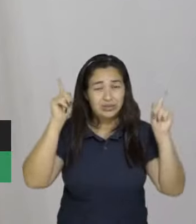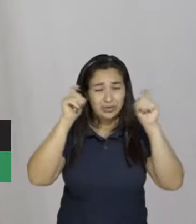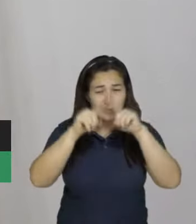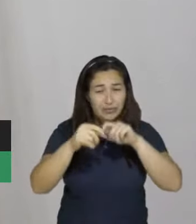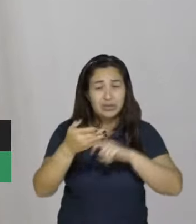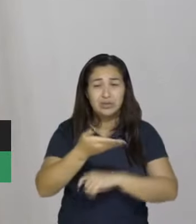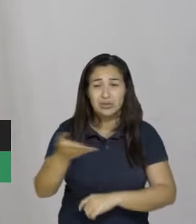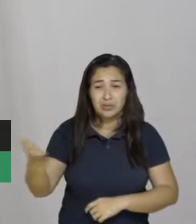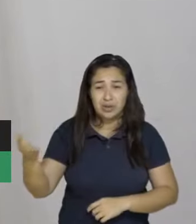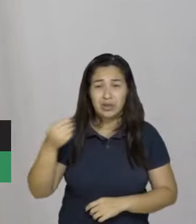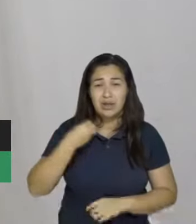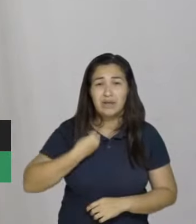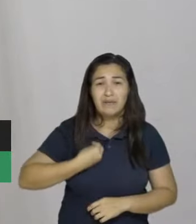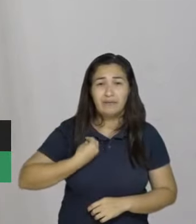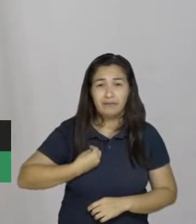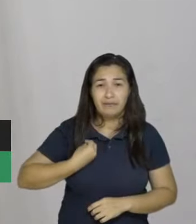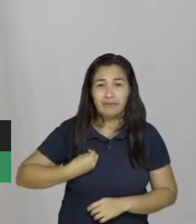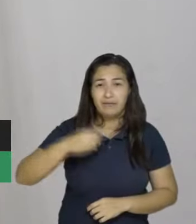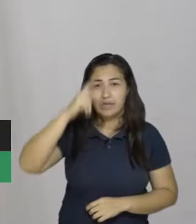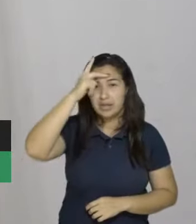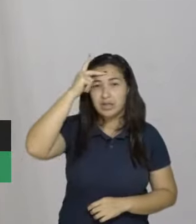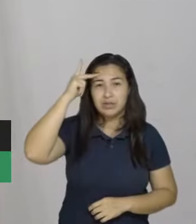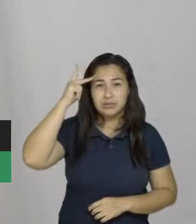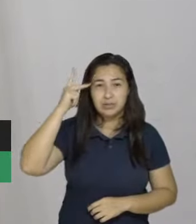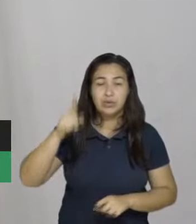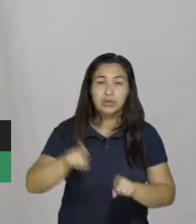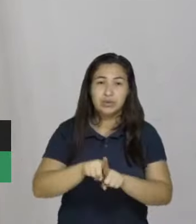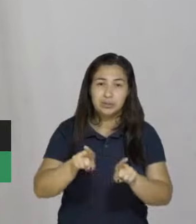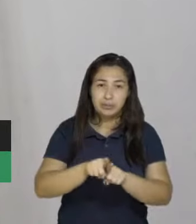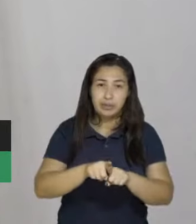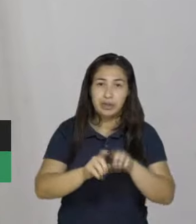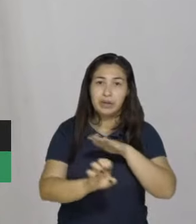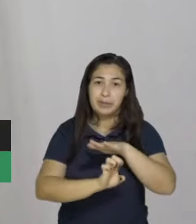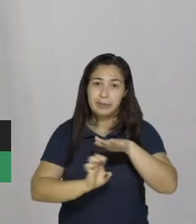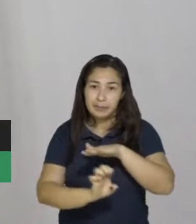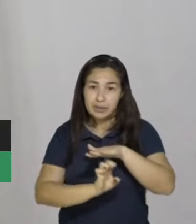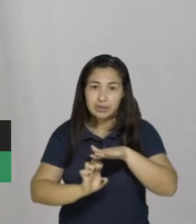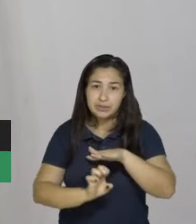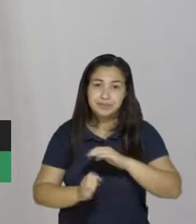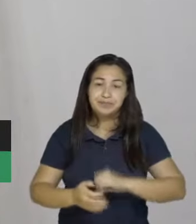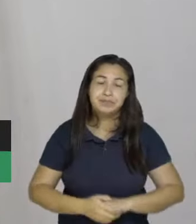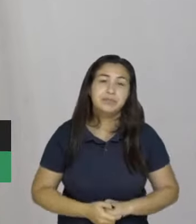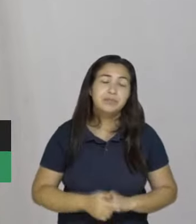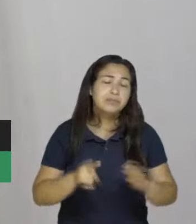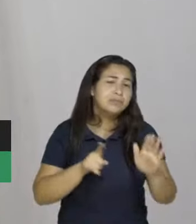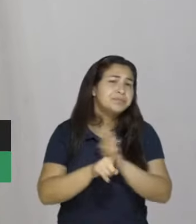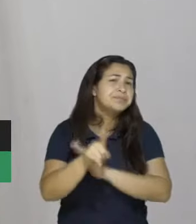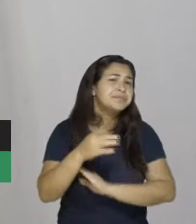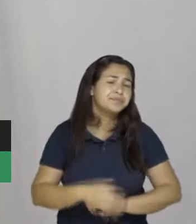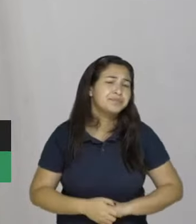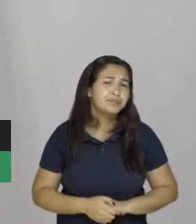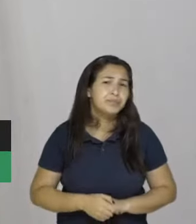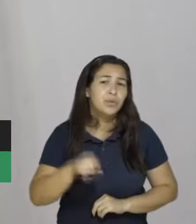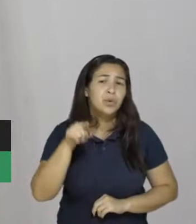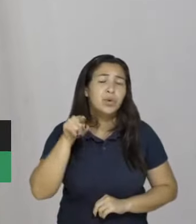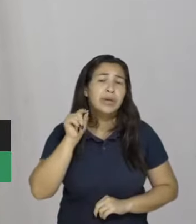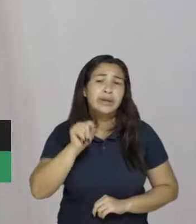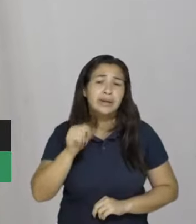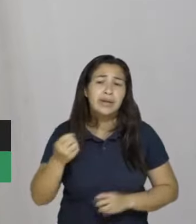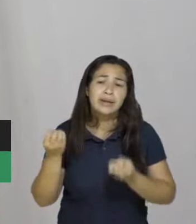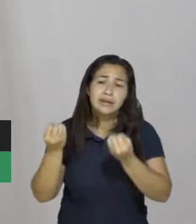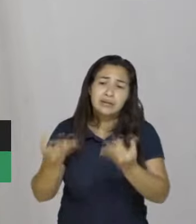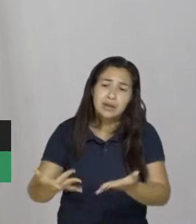a sobrevivência das nossas empresas. E eu pergunto, ora, quem gera emprego? Quem